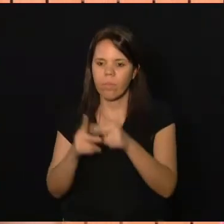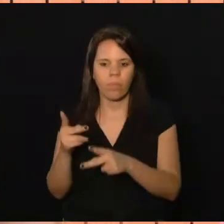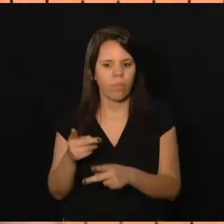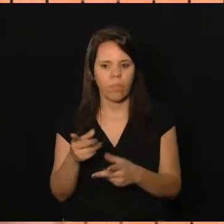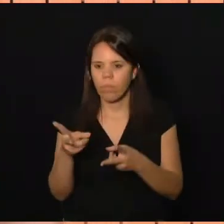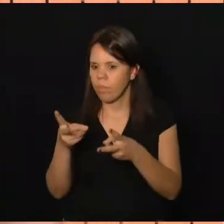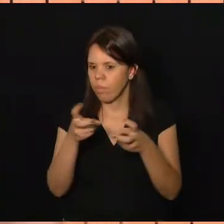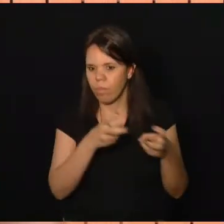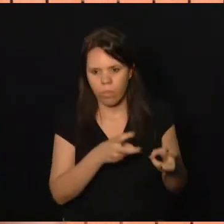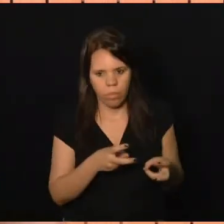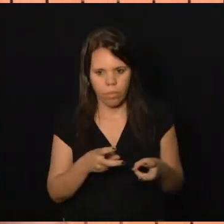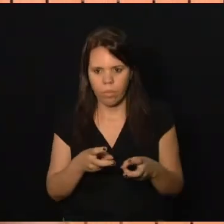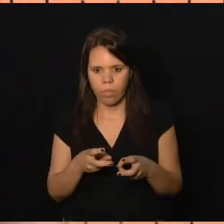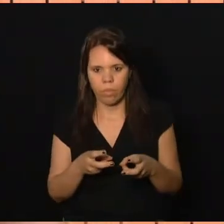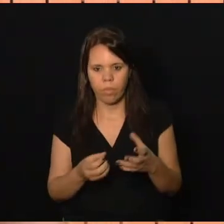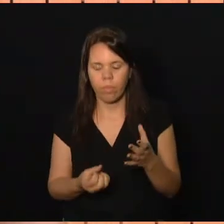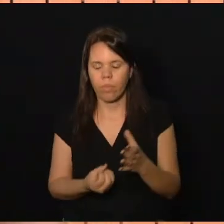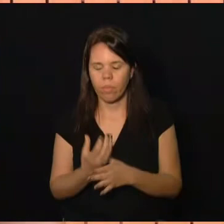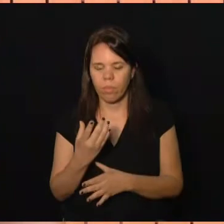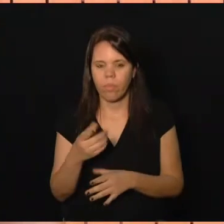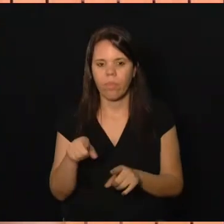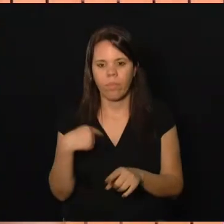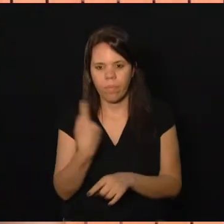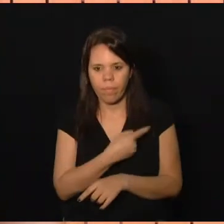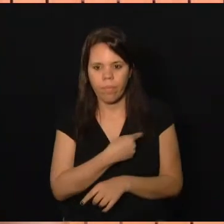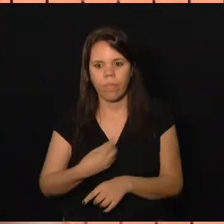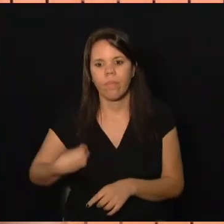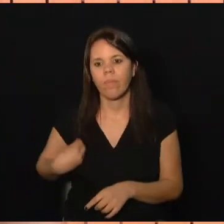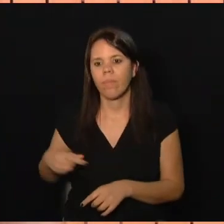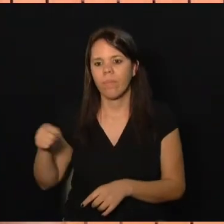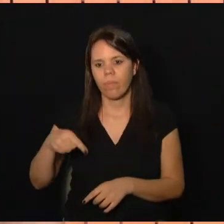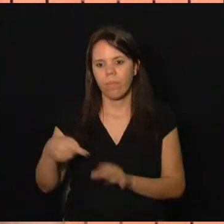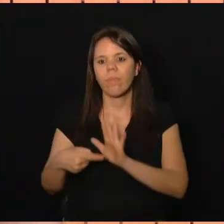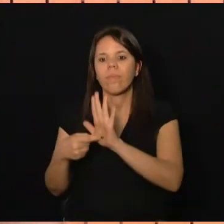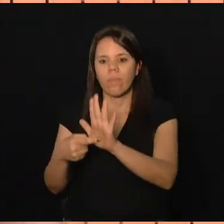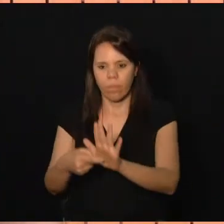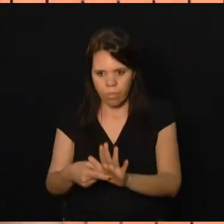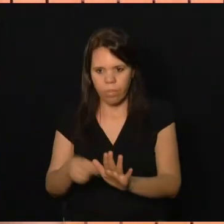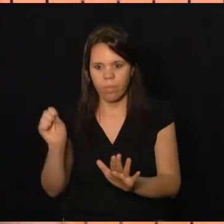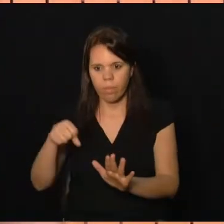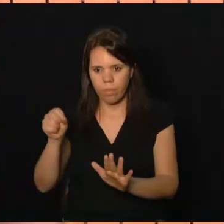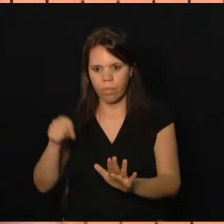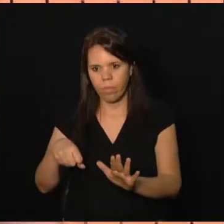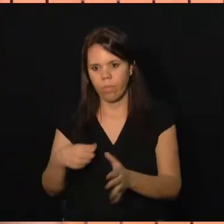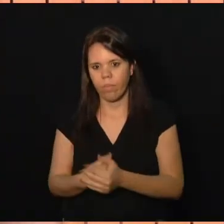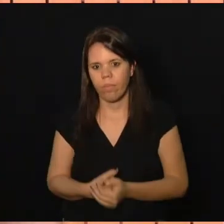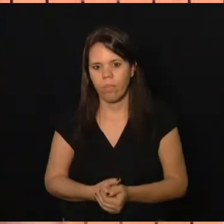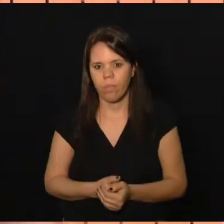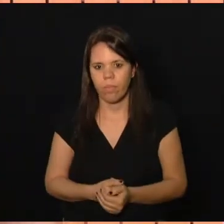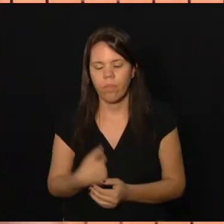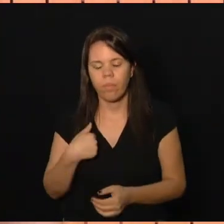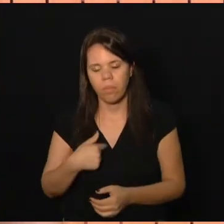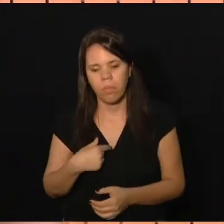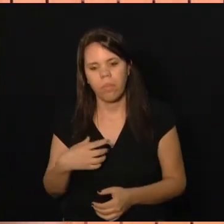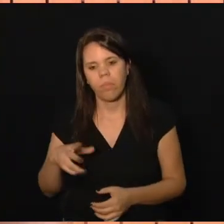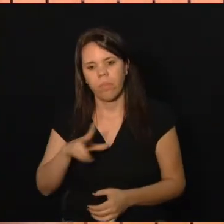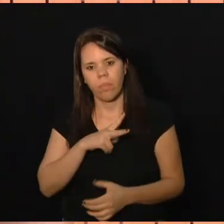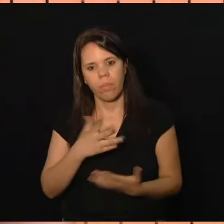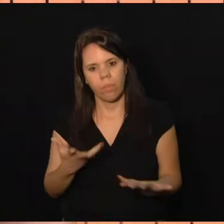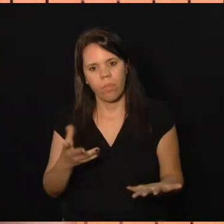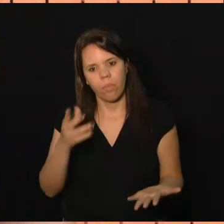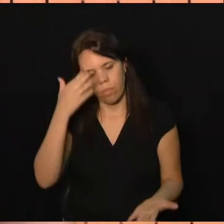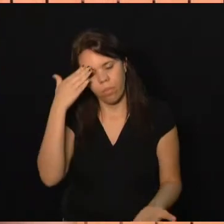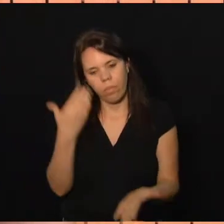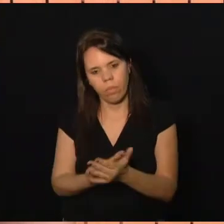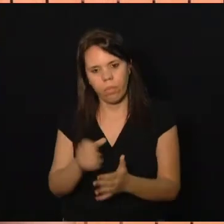luz no final do túnel, né? Mas nós estamos aqui para mostrar que existe luz sim no final do túnel. E eu particularmente, e tenho certeza